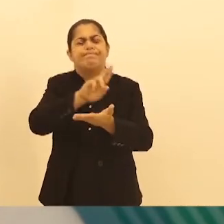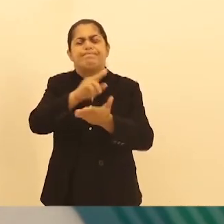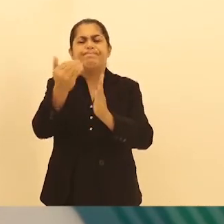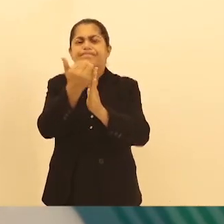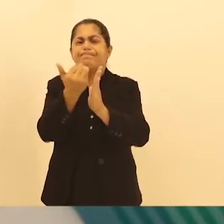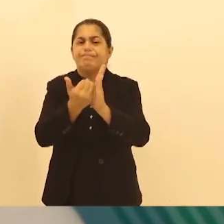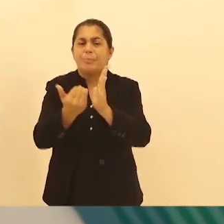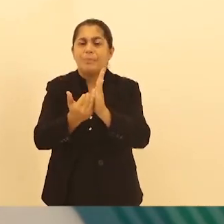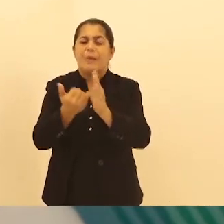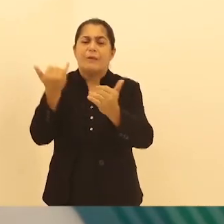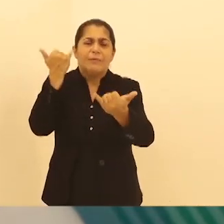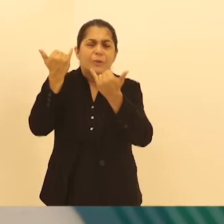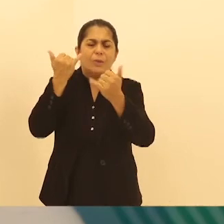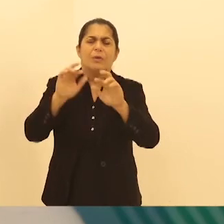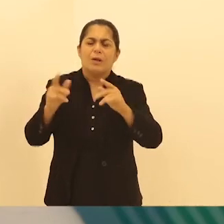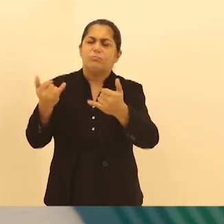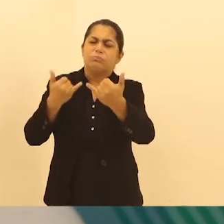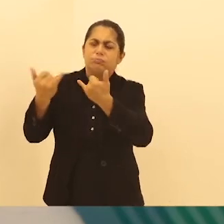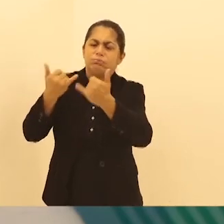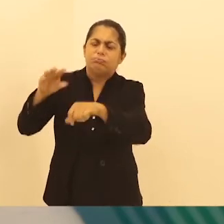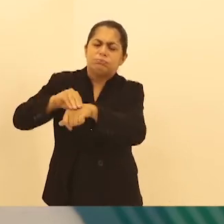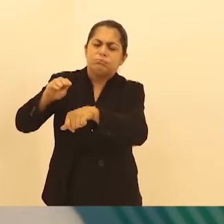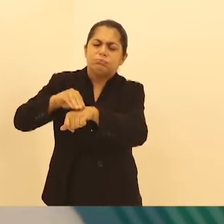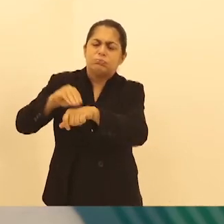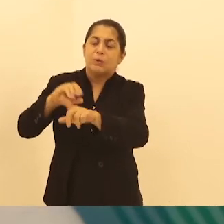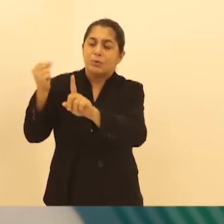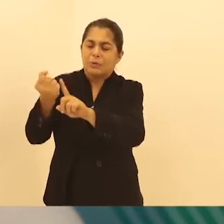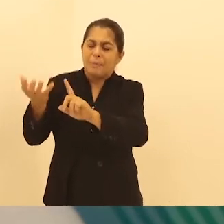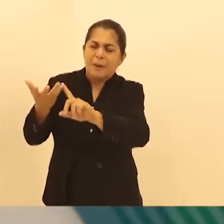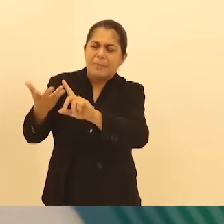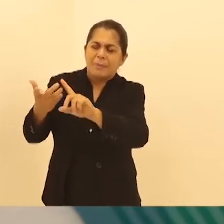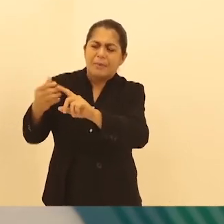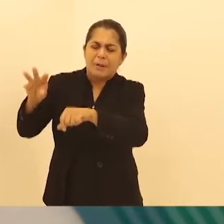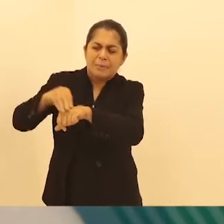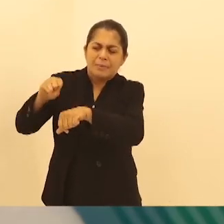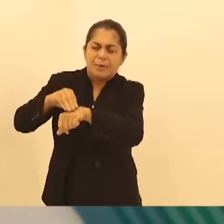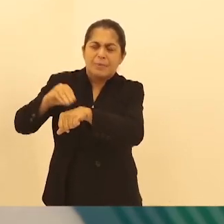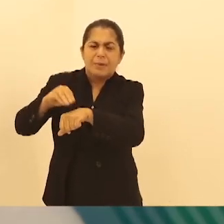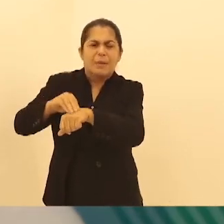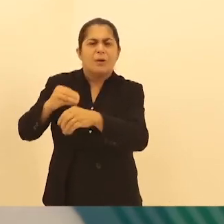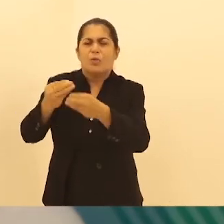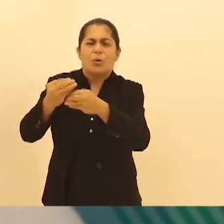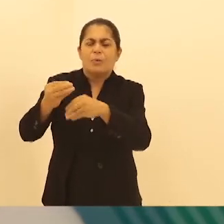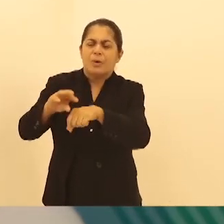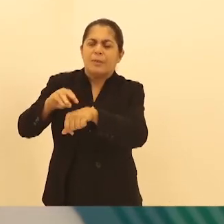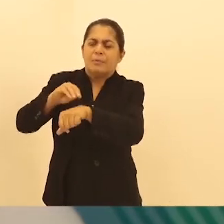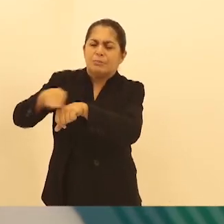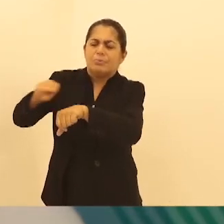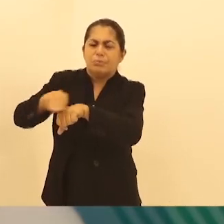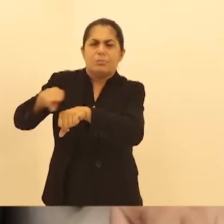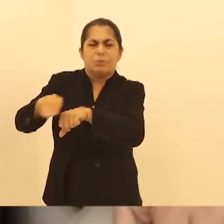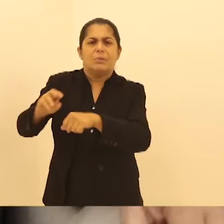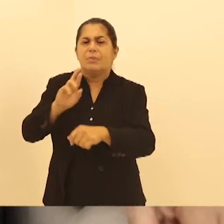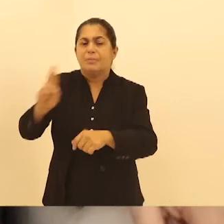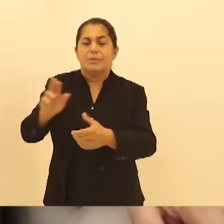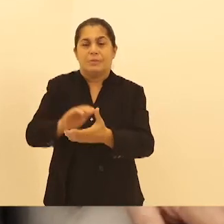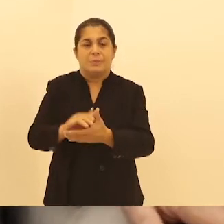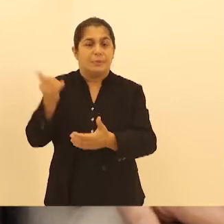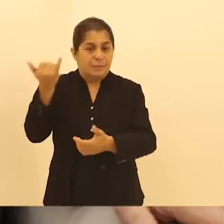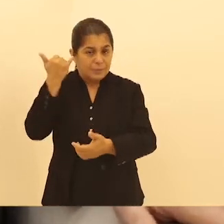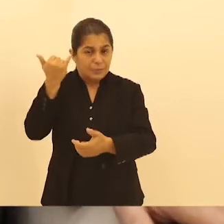pela ouvidoria para garantir que as demandas sociais apresentadas têm uma resposta por parte do ministério público